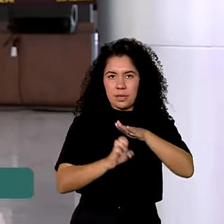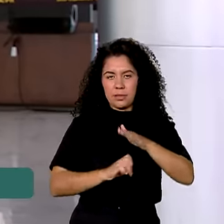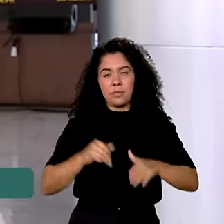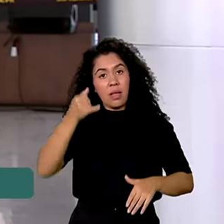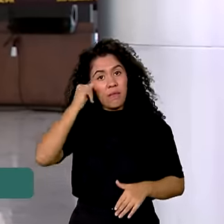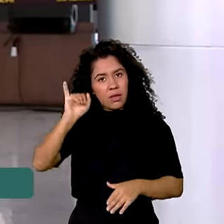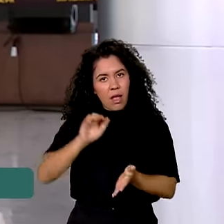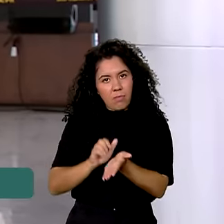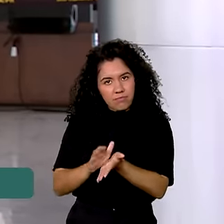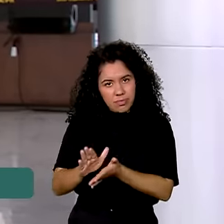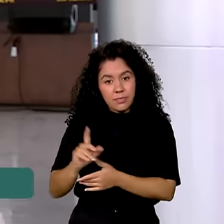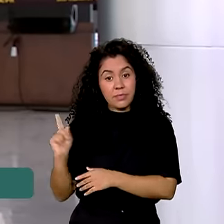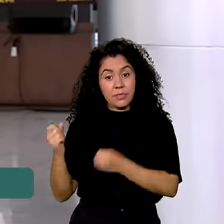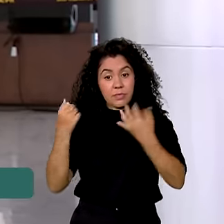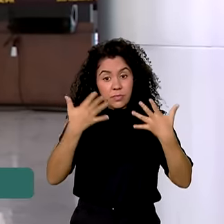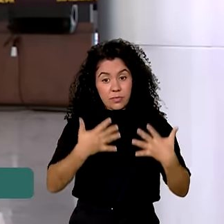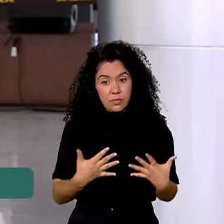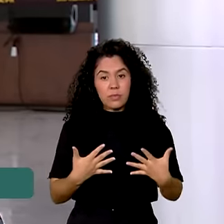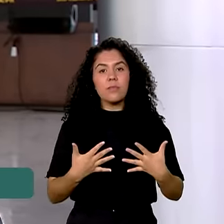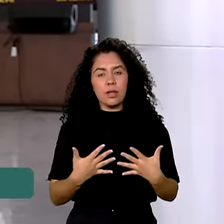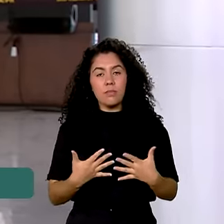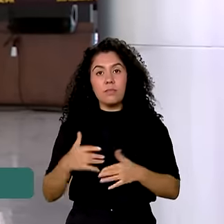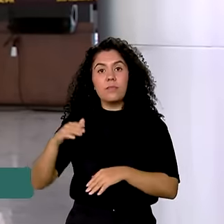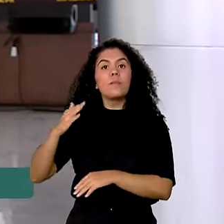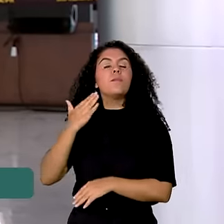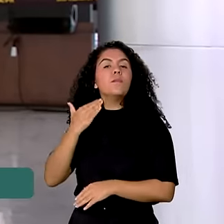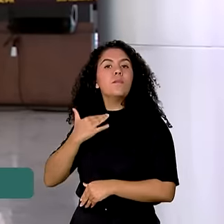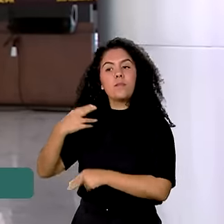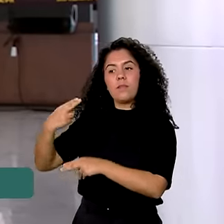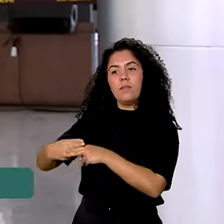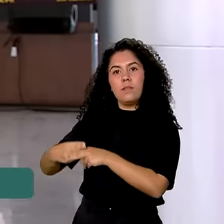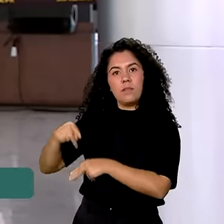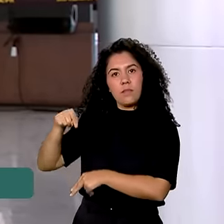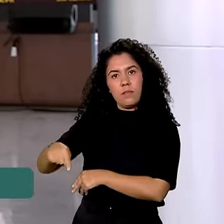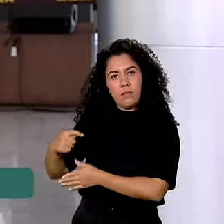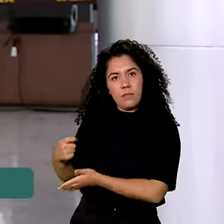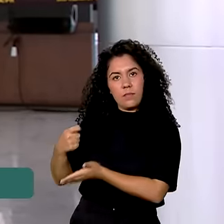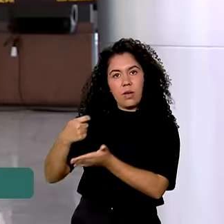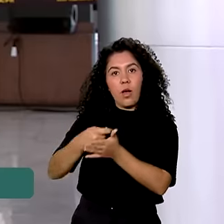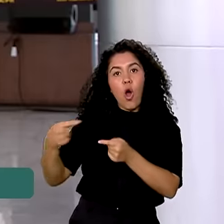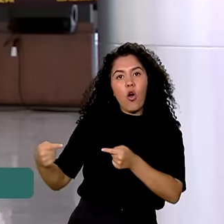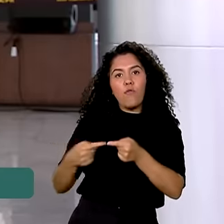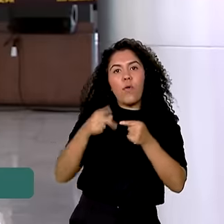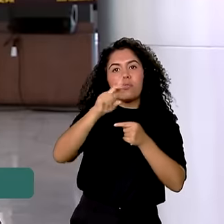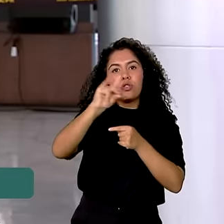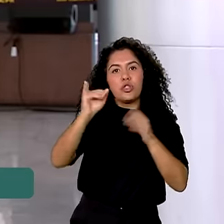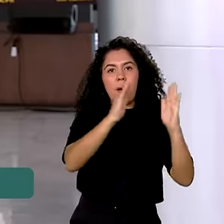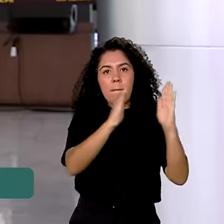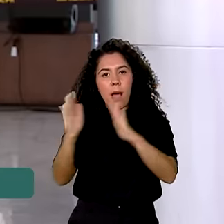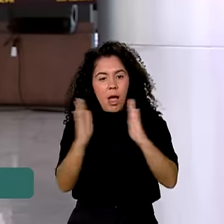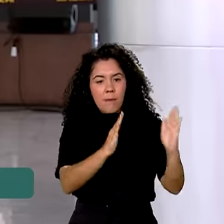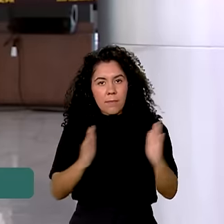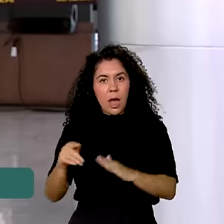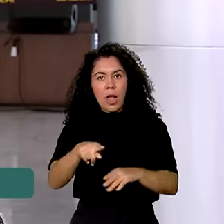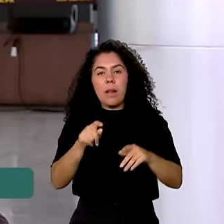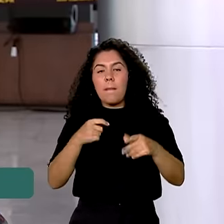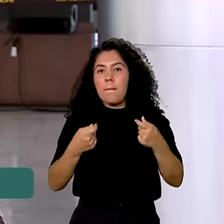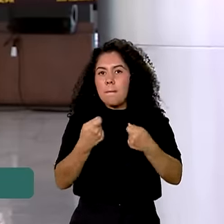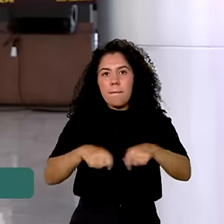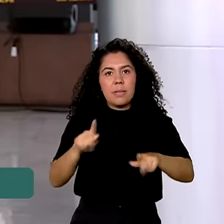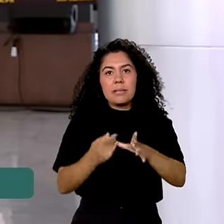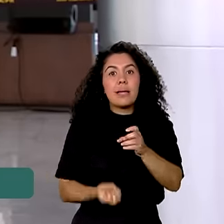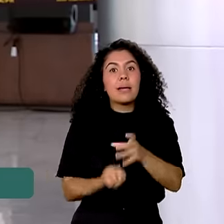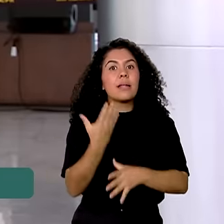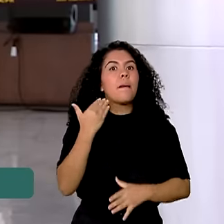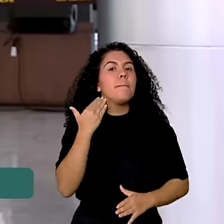Lembrando que o pagamento será realizado pela Caixa de acordo com o calendário e os beneficiários não precisam abrir uma conta. É que